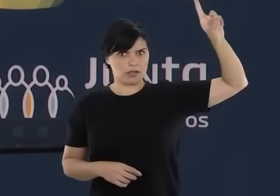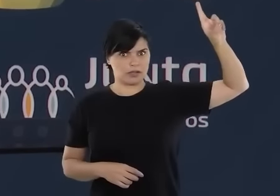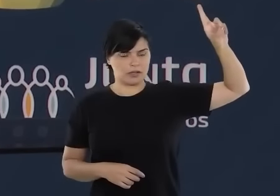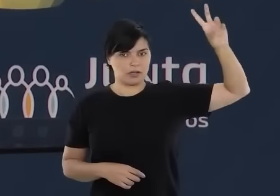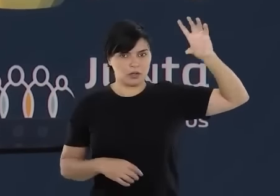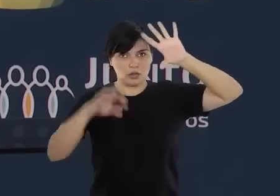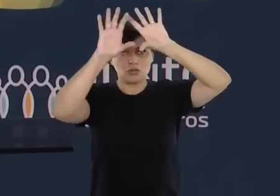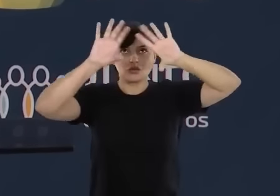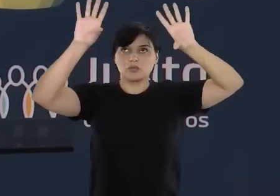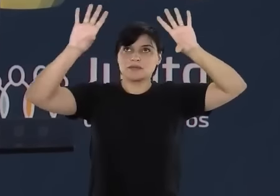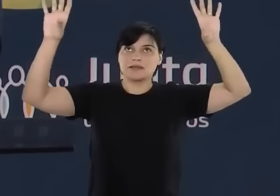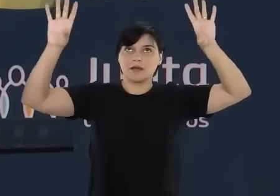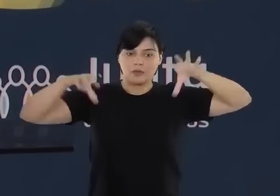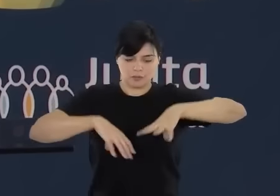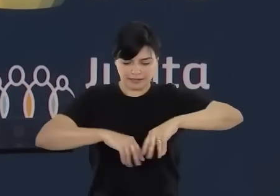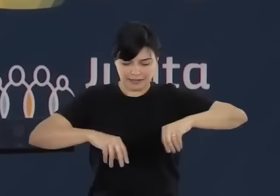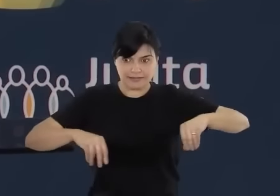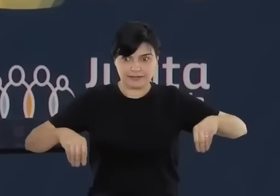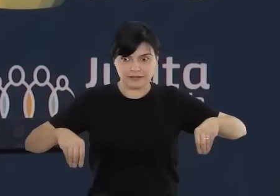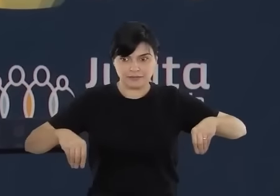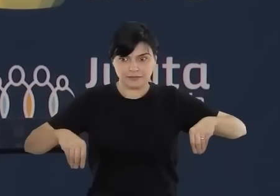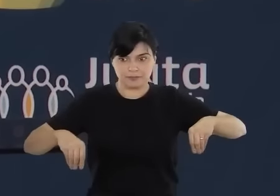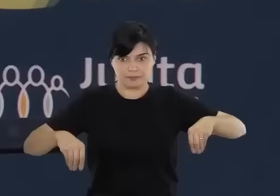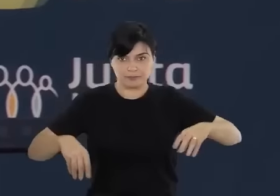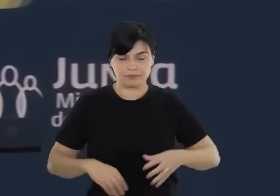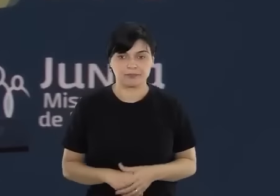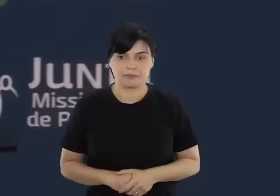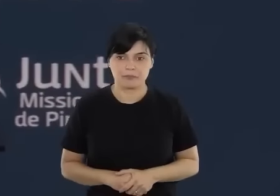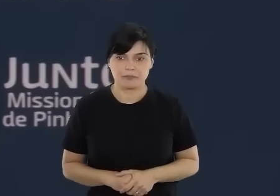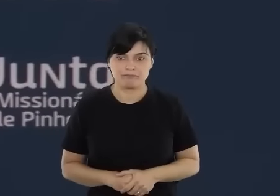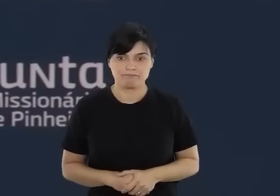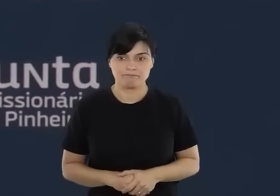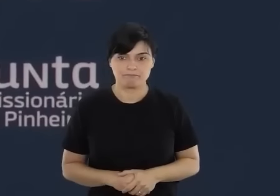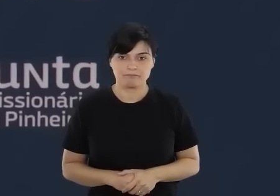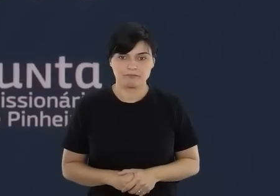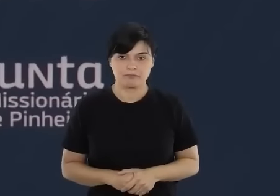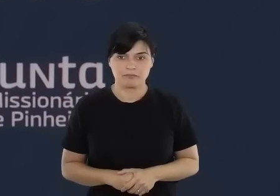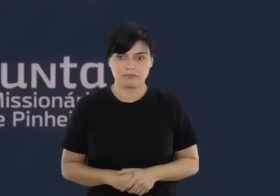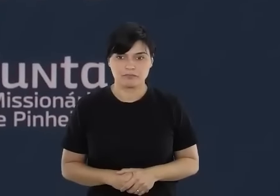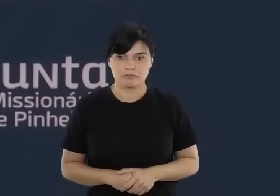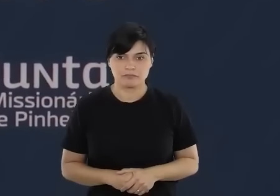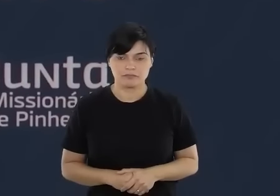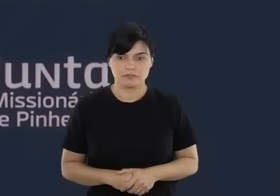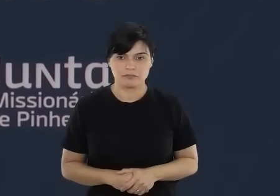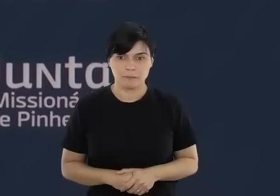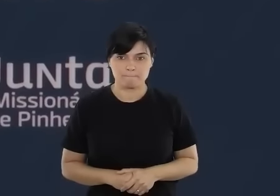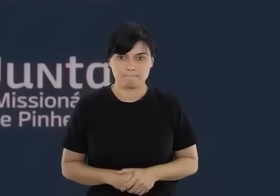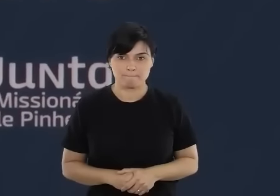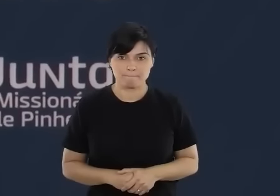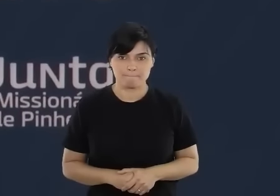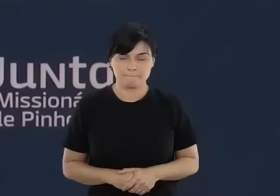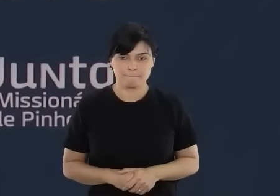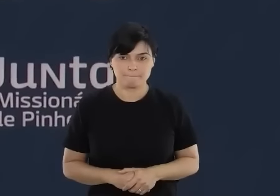terra eu acho isso impressionante porque este Deus reivindica para